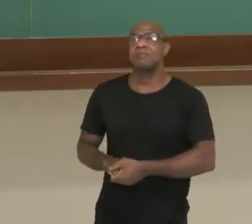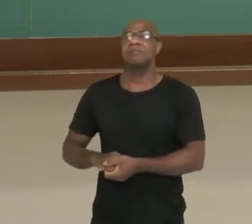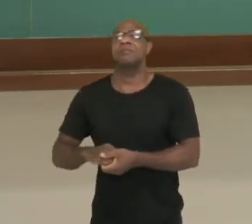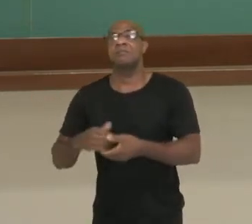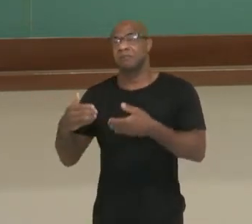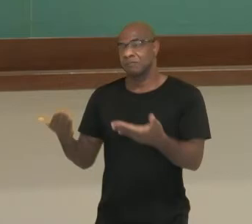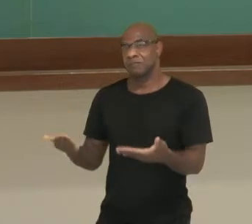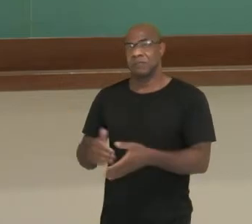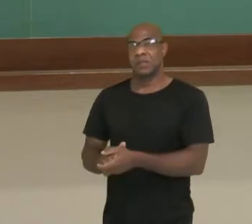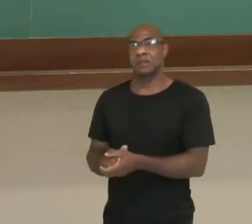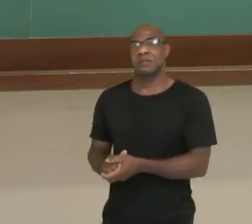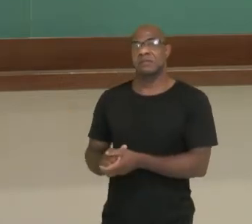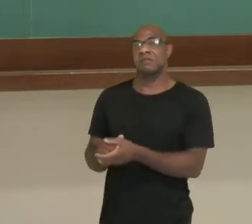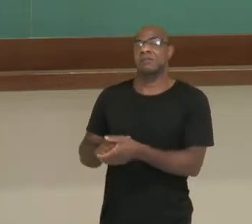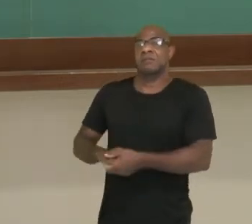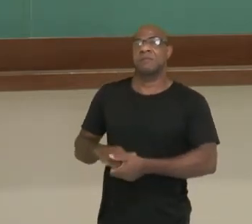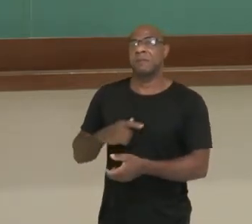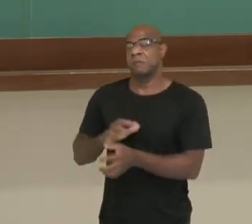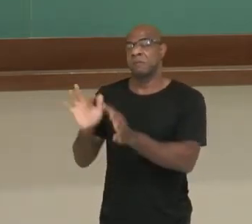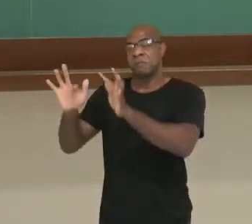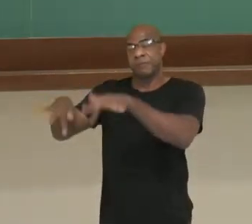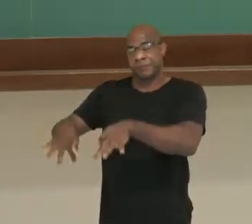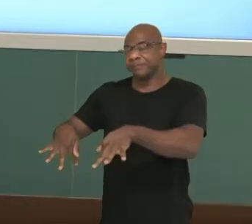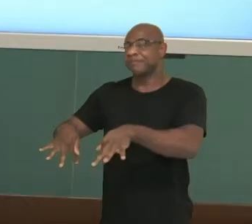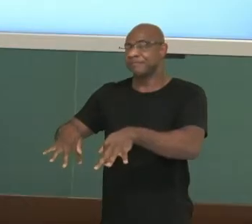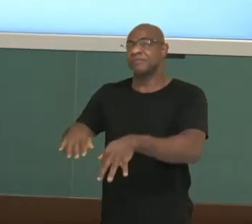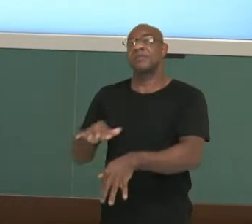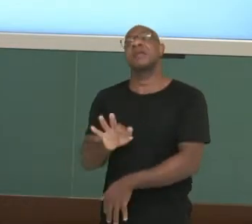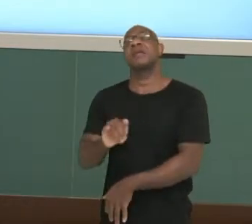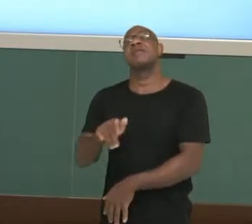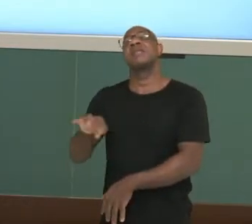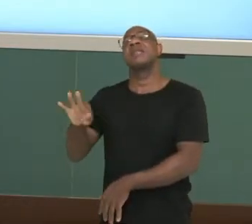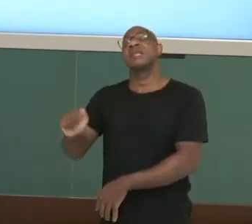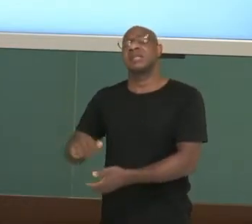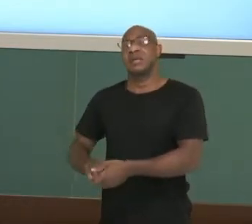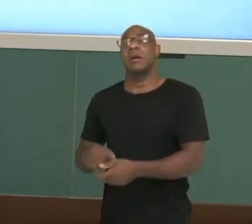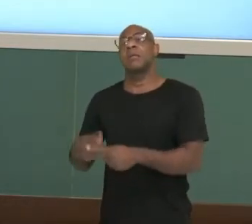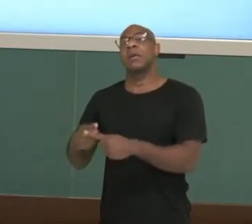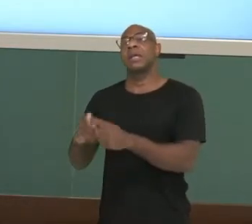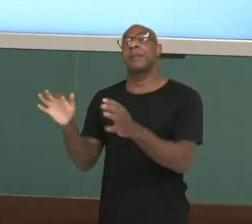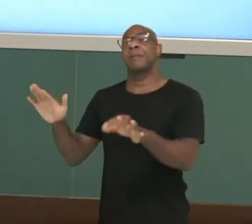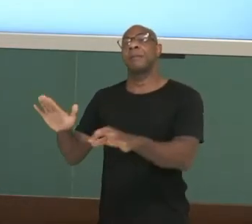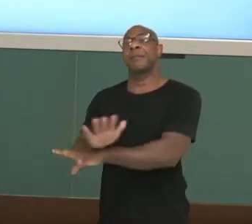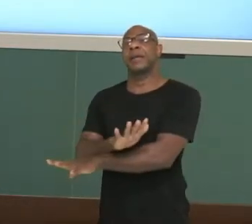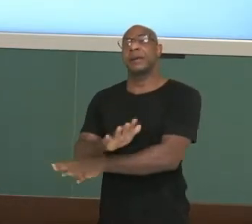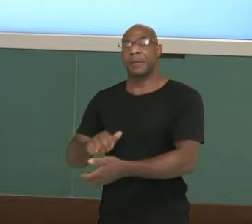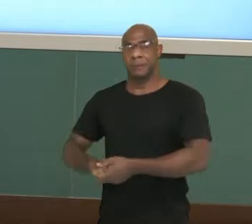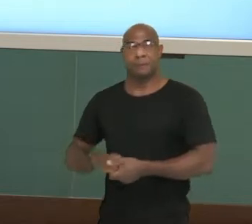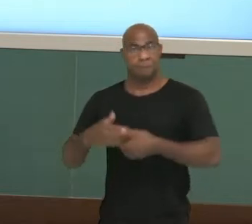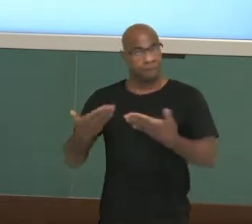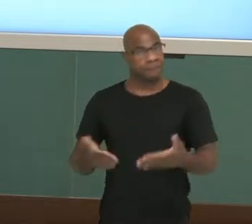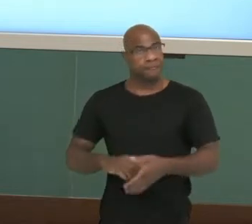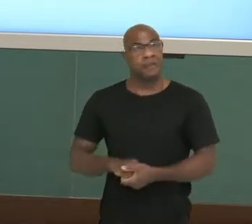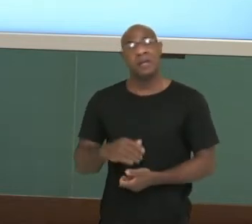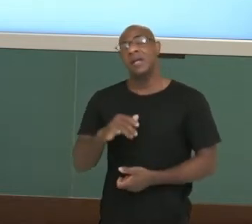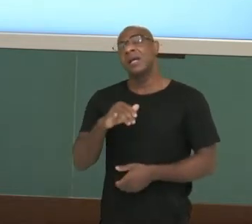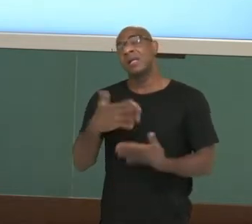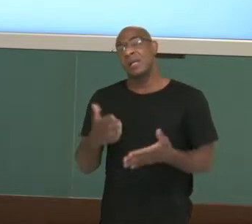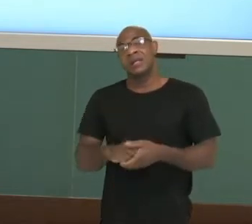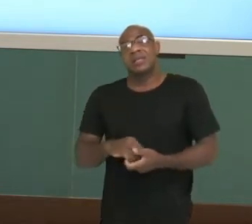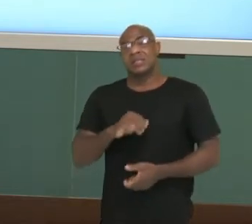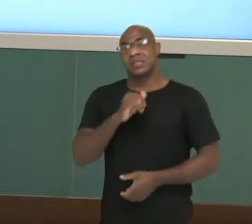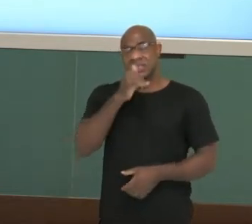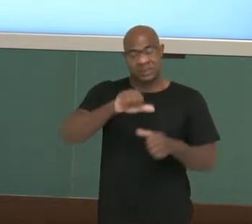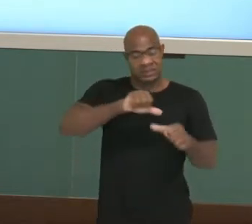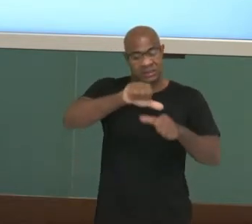energia finitas, porque elas se esgotam. E aí a gente volta aqui a pensar um pouquinho sobre as fontes de energia renováveis